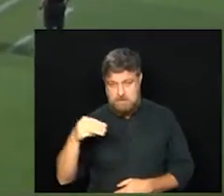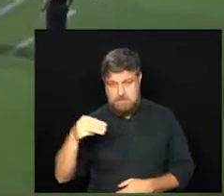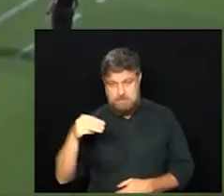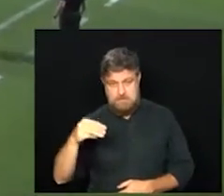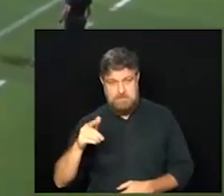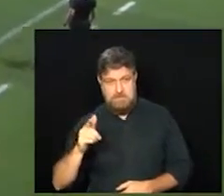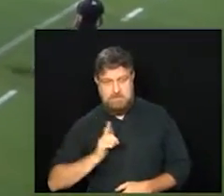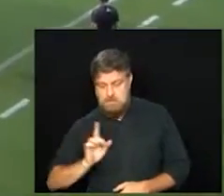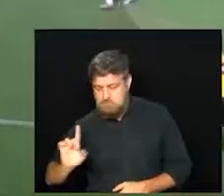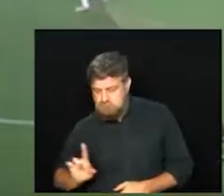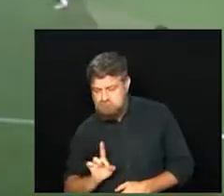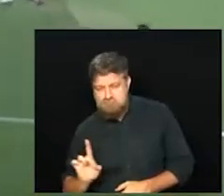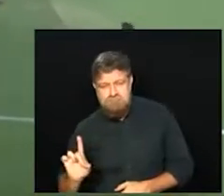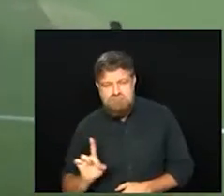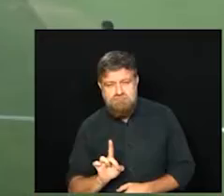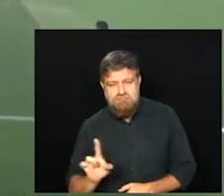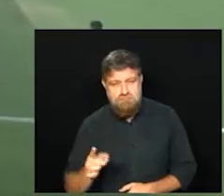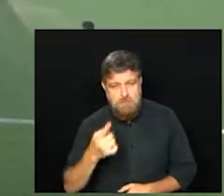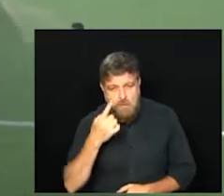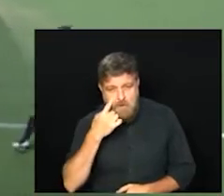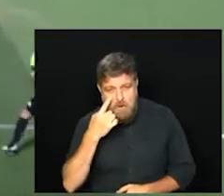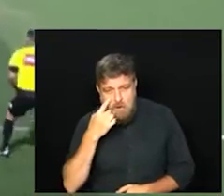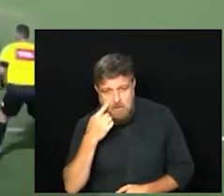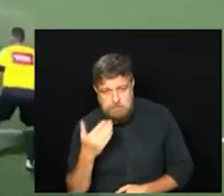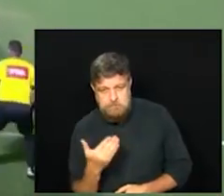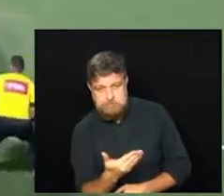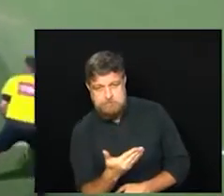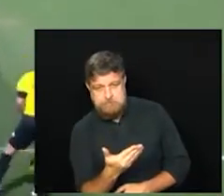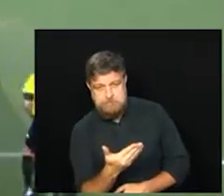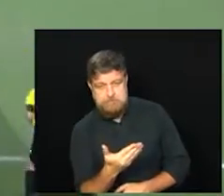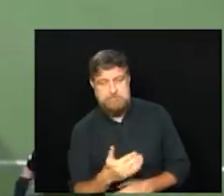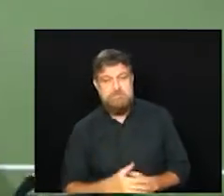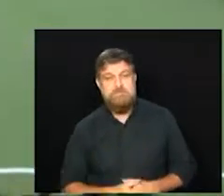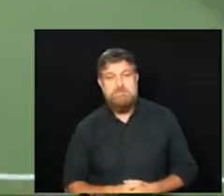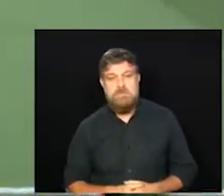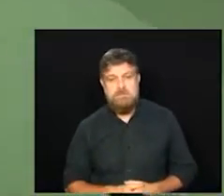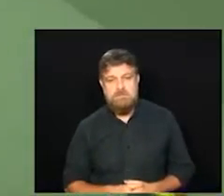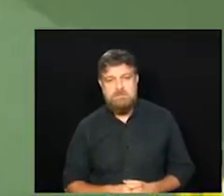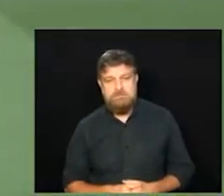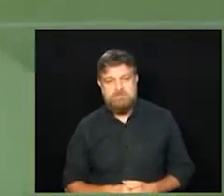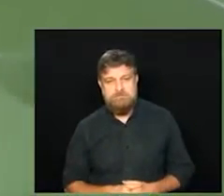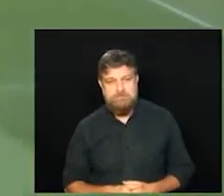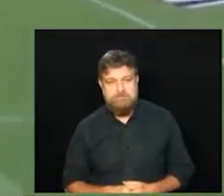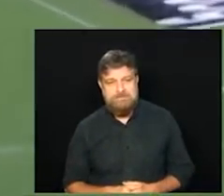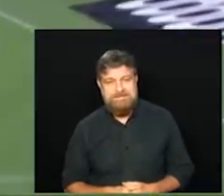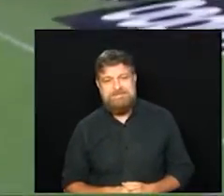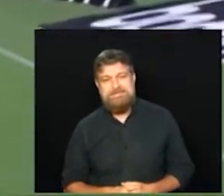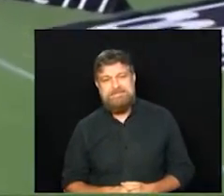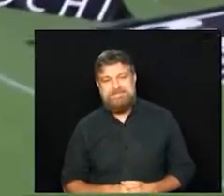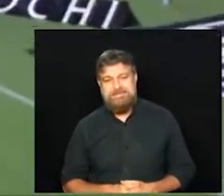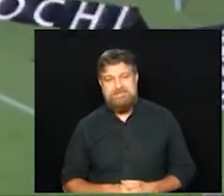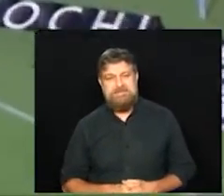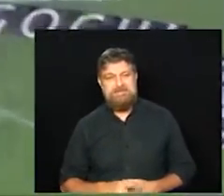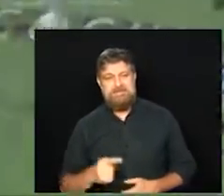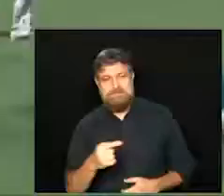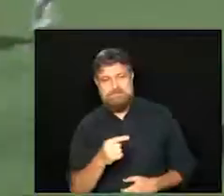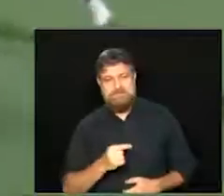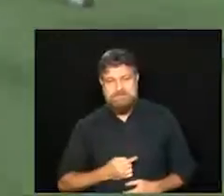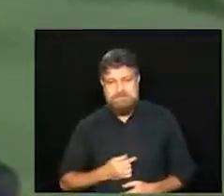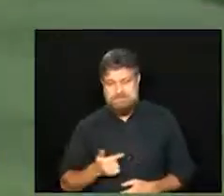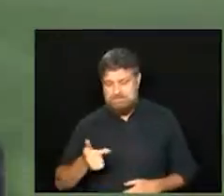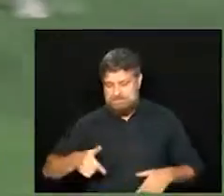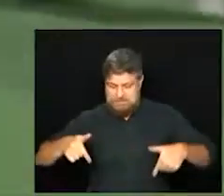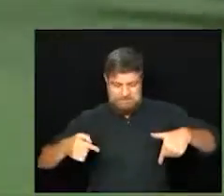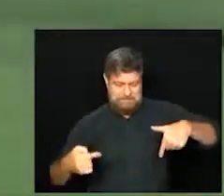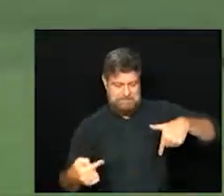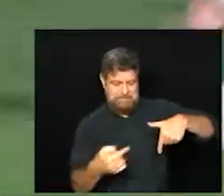Podi cobrou lateral. Tabelou com o atacante Nicolas e cruzou. A bola passou por toda a área e na segunda